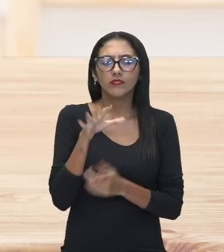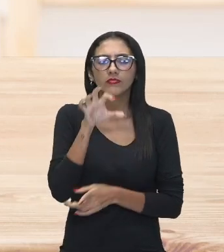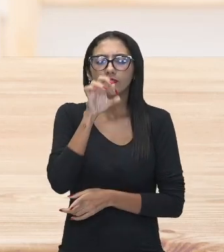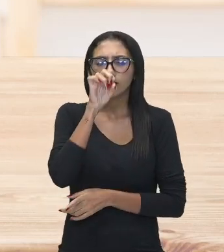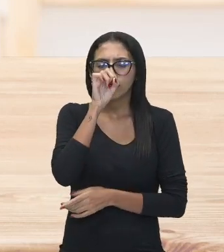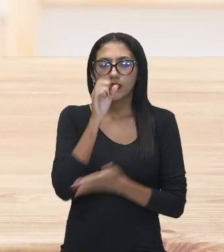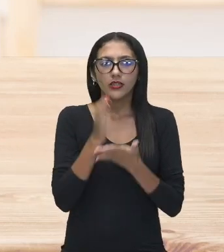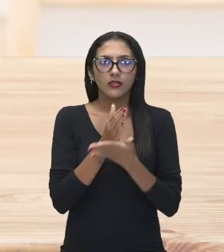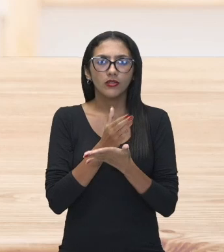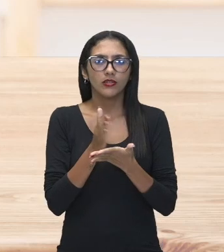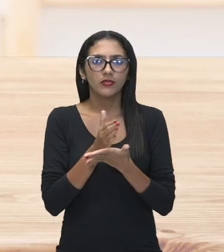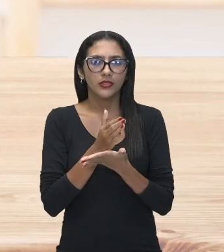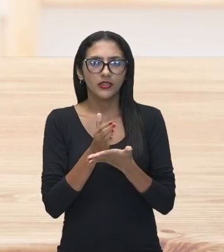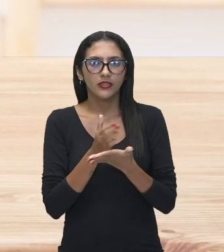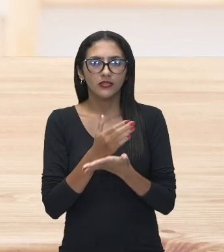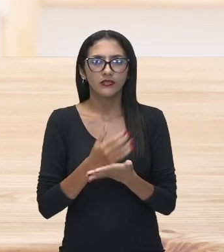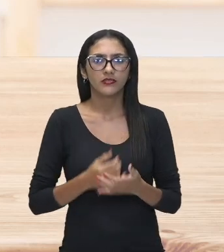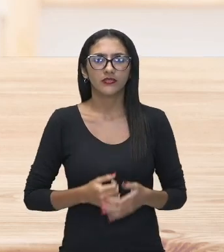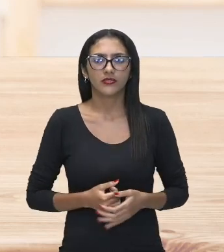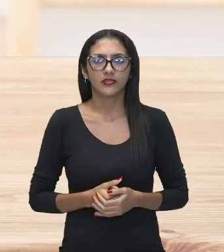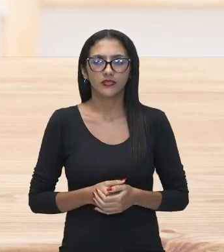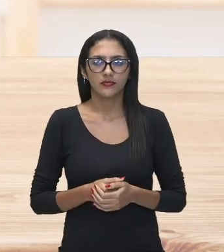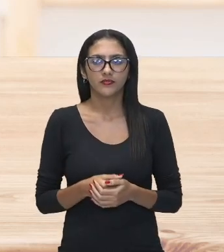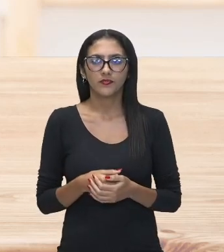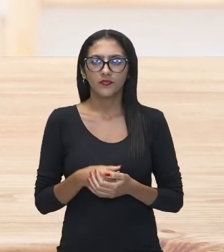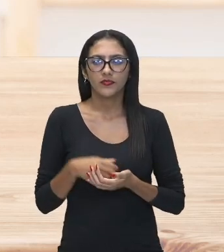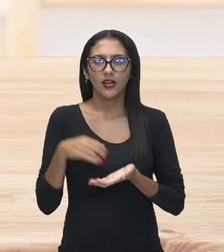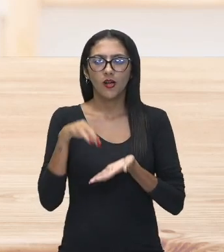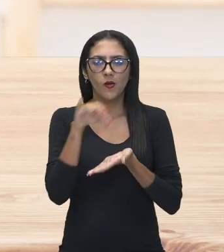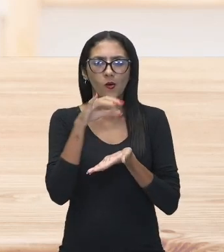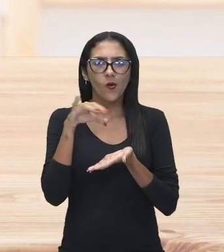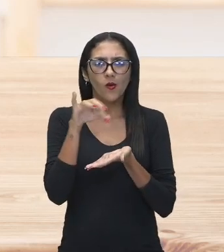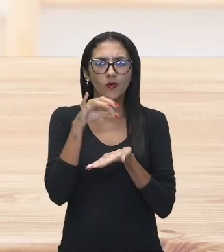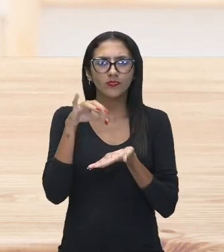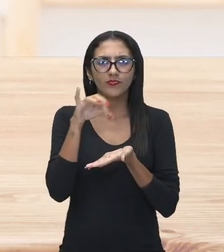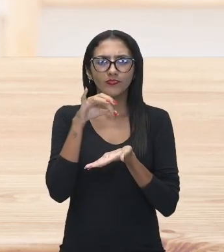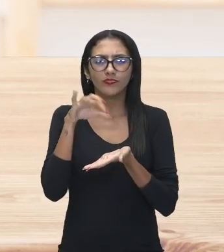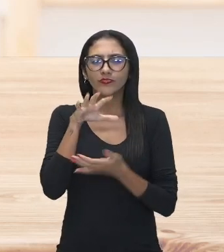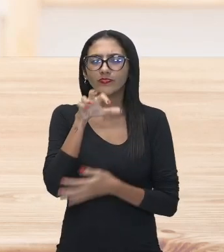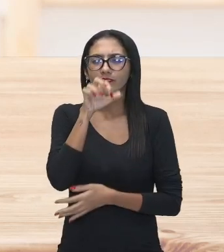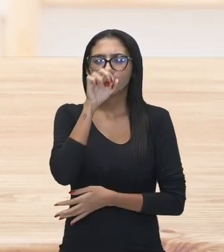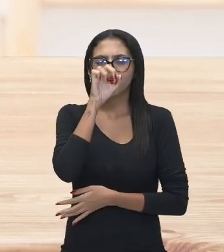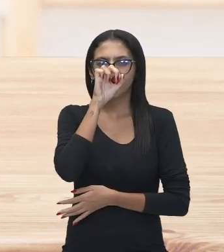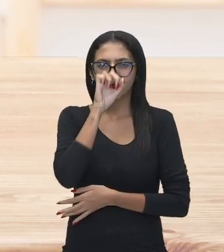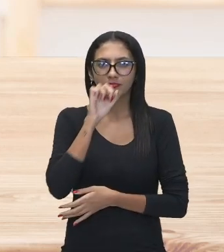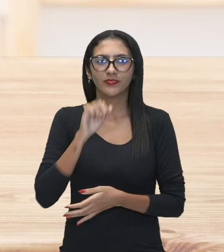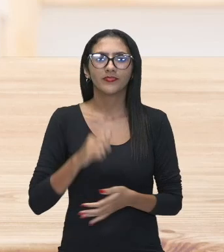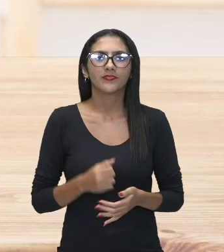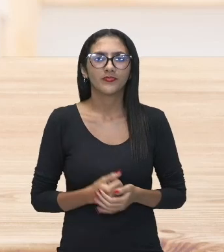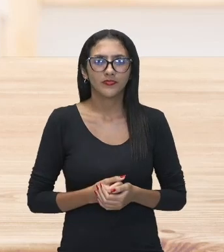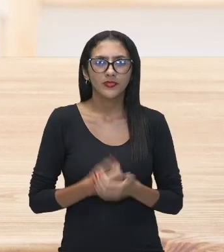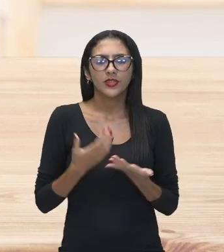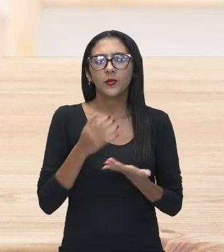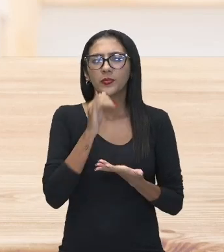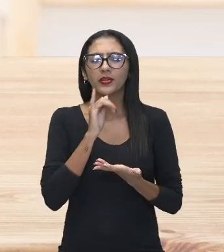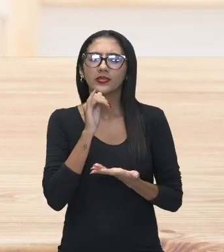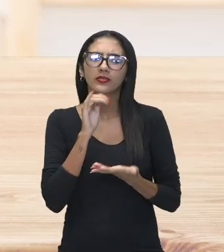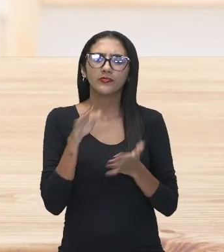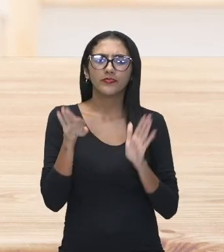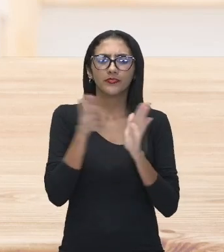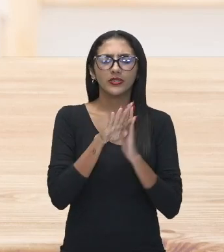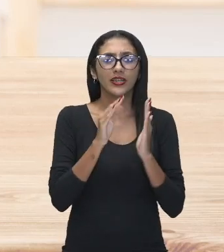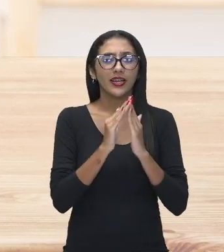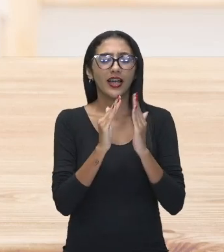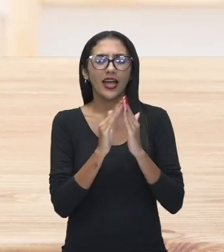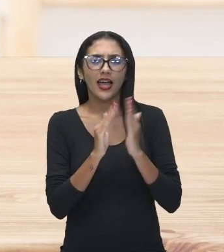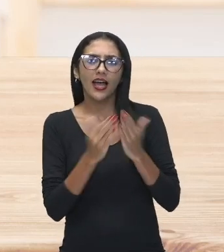óleos essenciais, né? Então, quando a gente coloca no difusor de ambiente, você chega em casa, quer relaxar e coloca